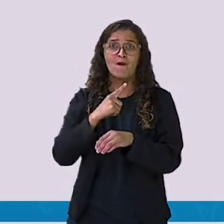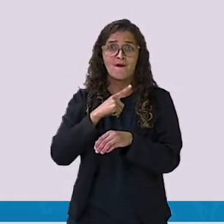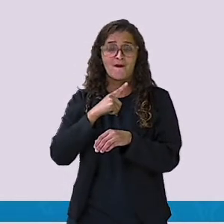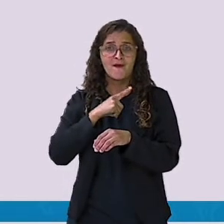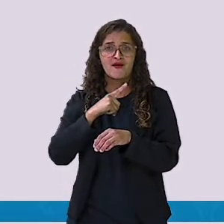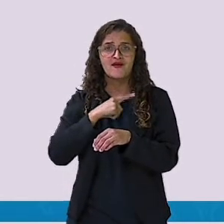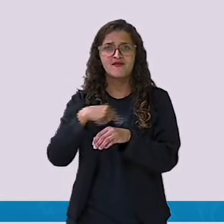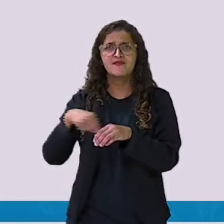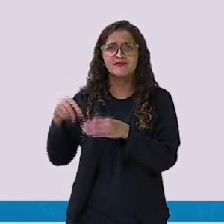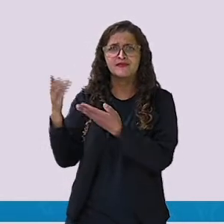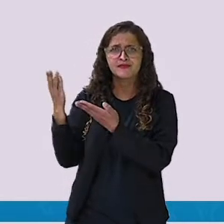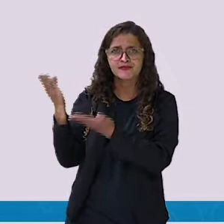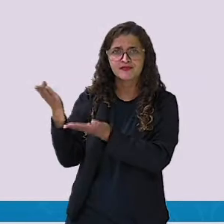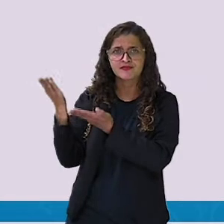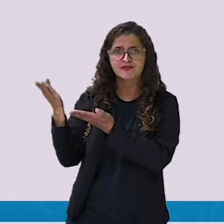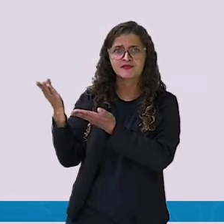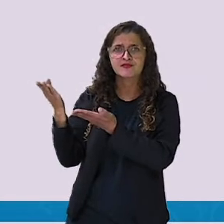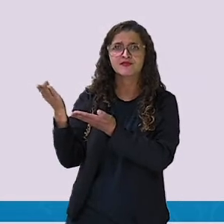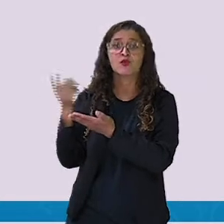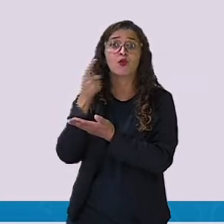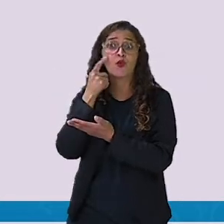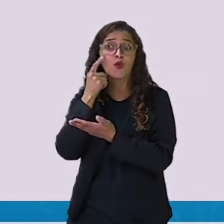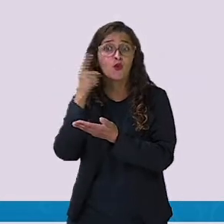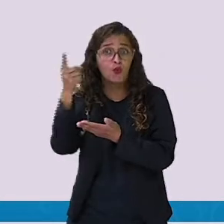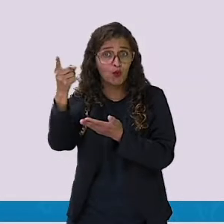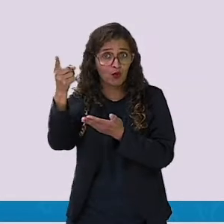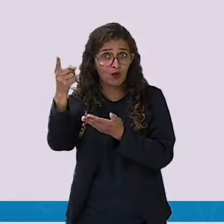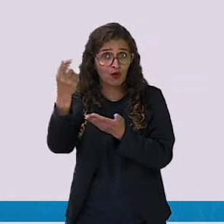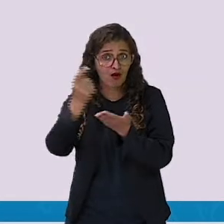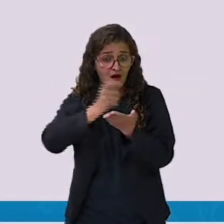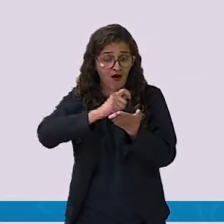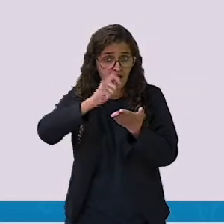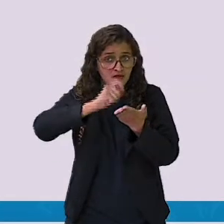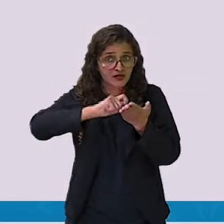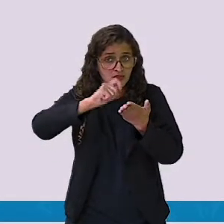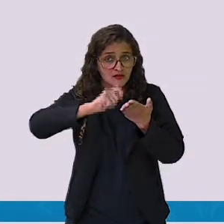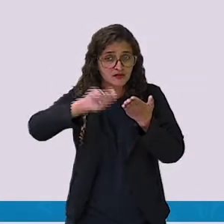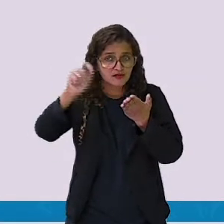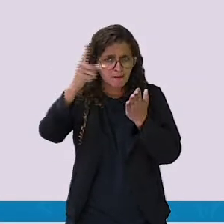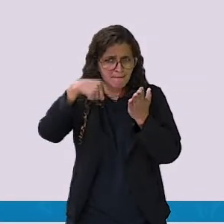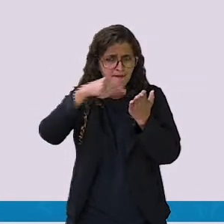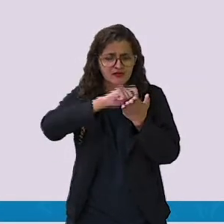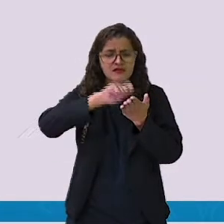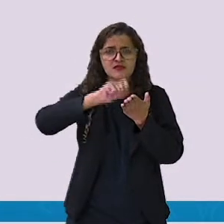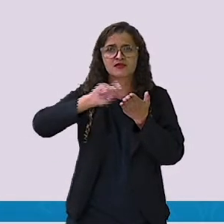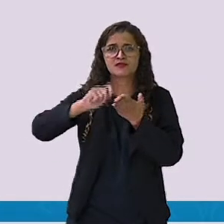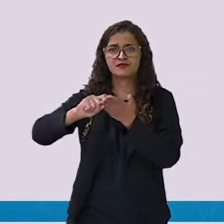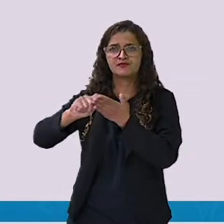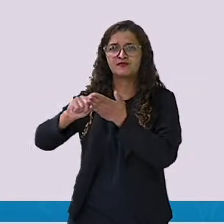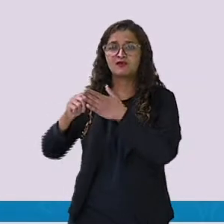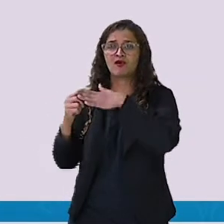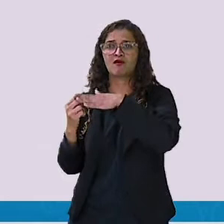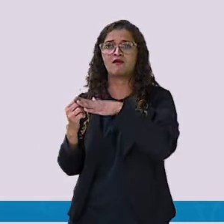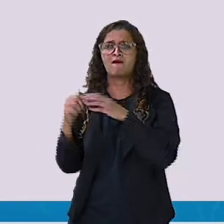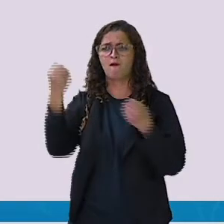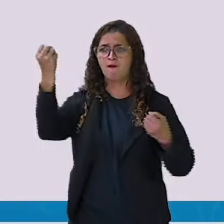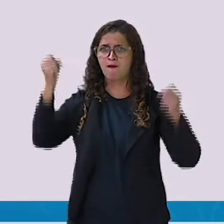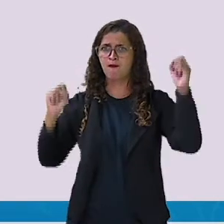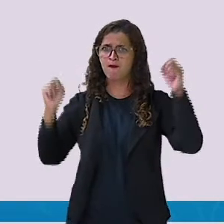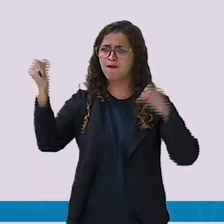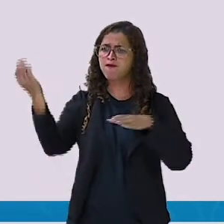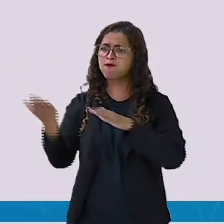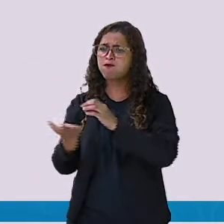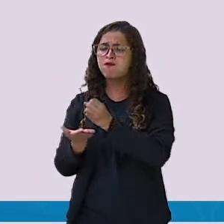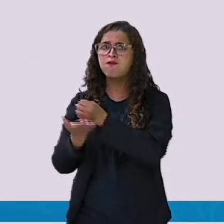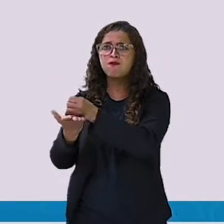de base. Marque aí na sua folhinha de estudo, indústria de base. O